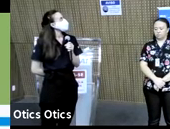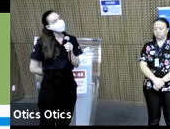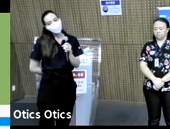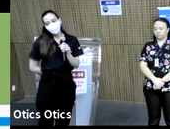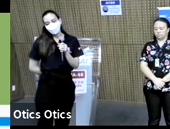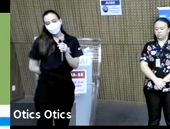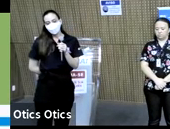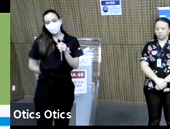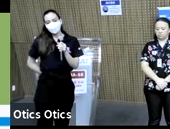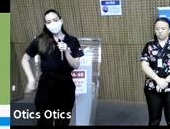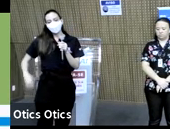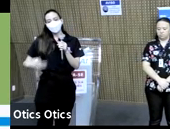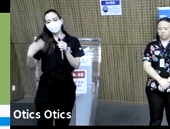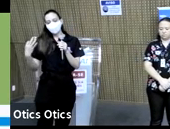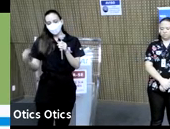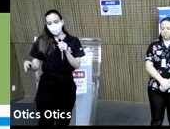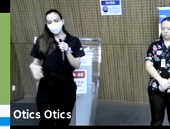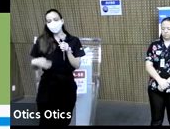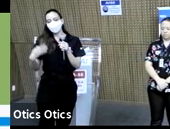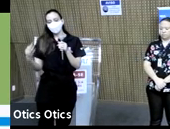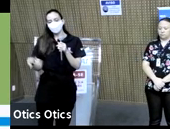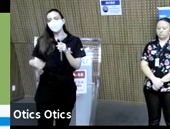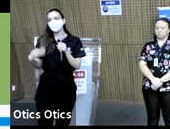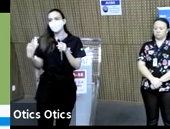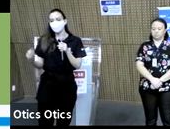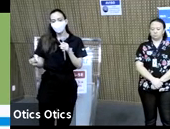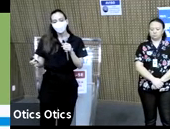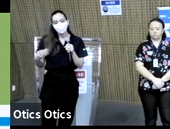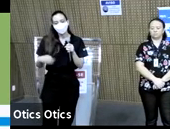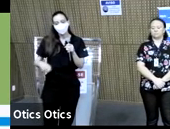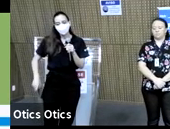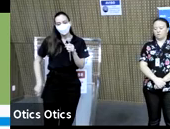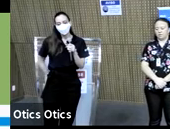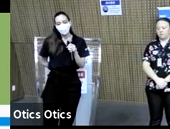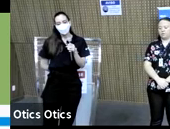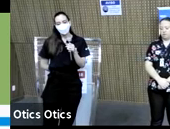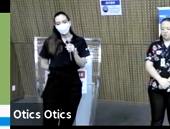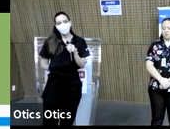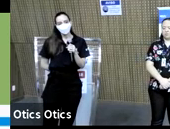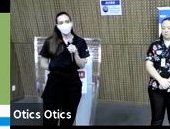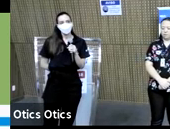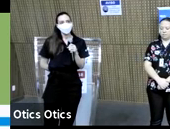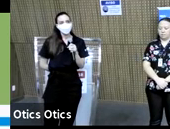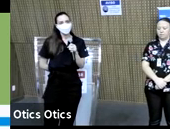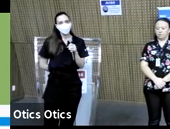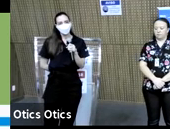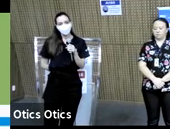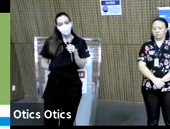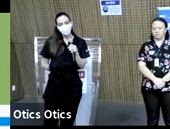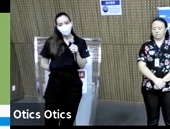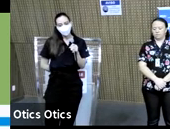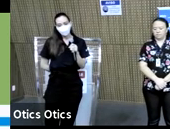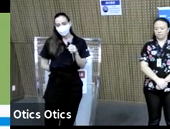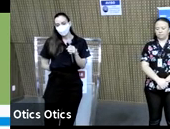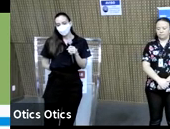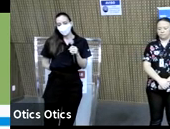em toda tanto em atendimento de emergência, escuta, mas também em relacionadas às atividades